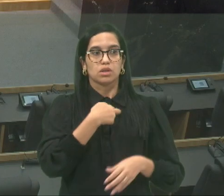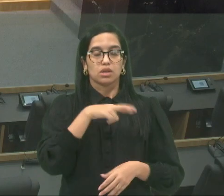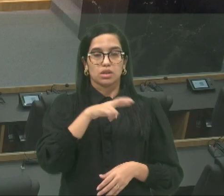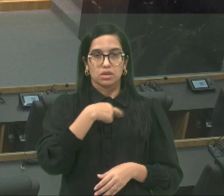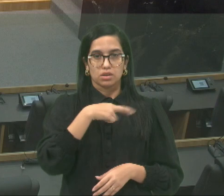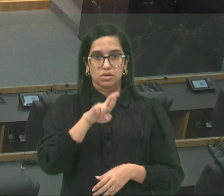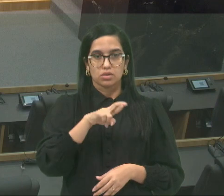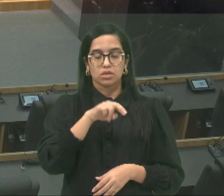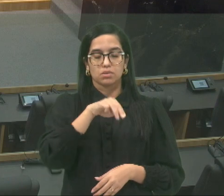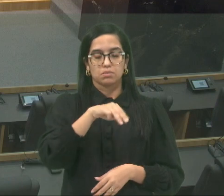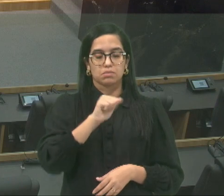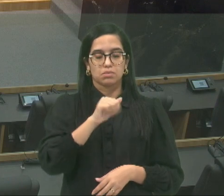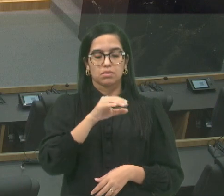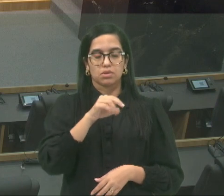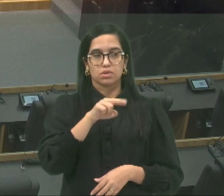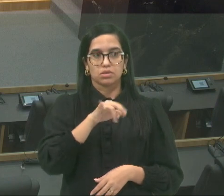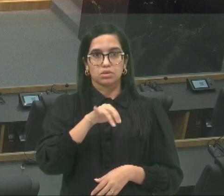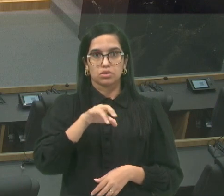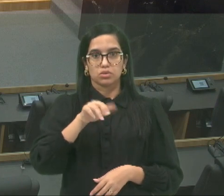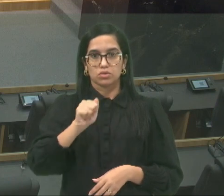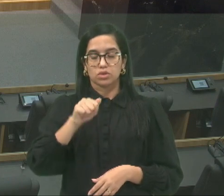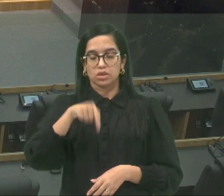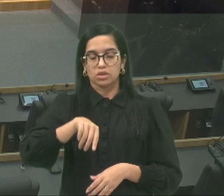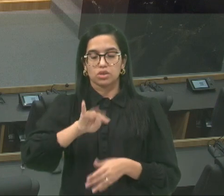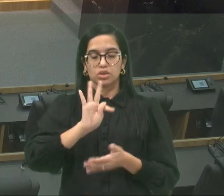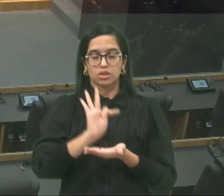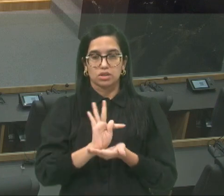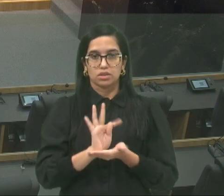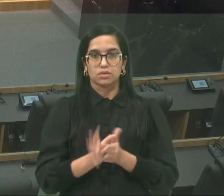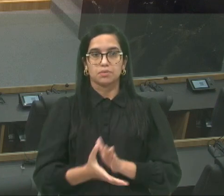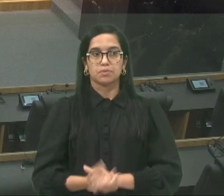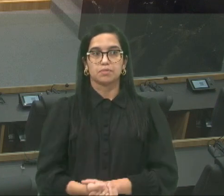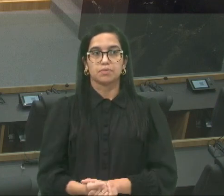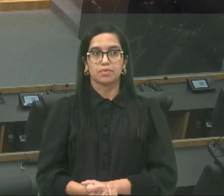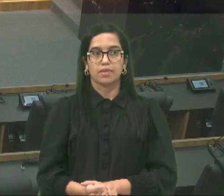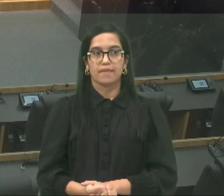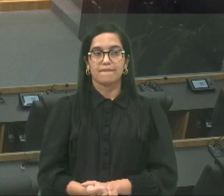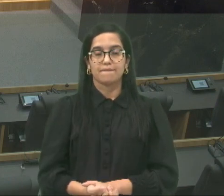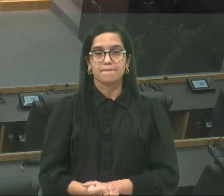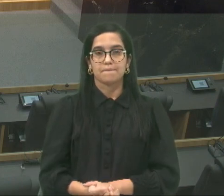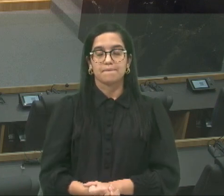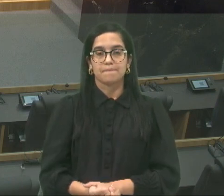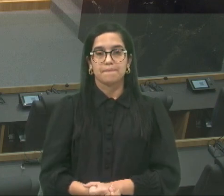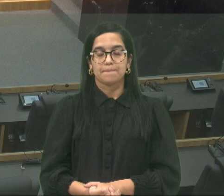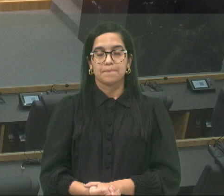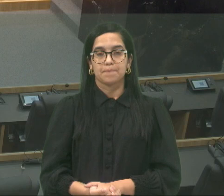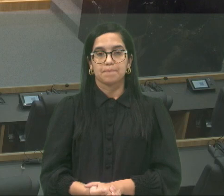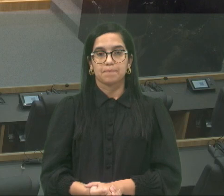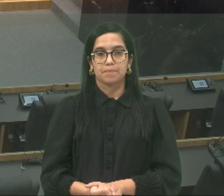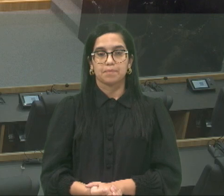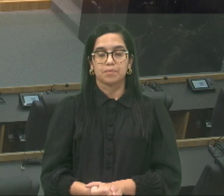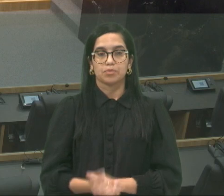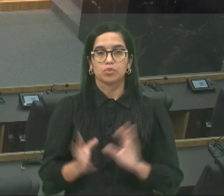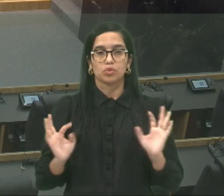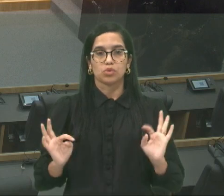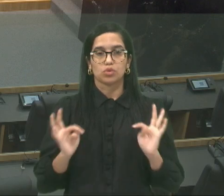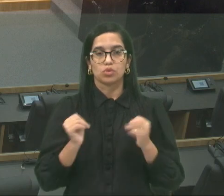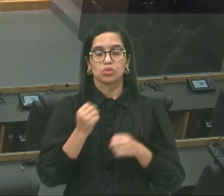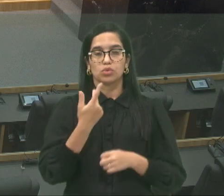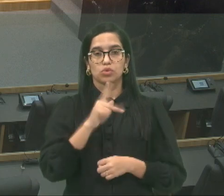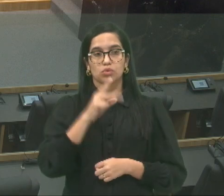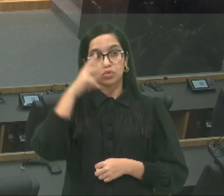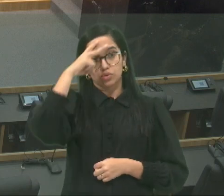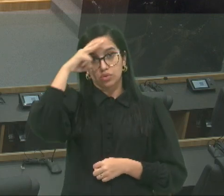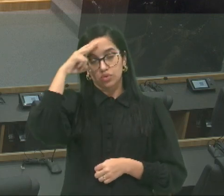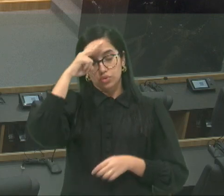e maçônica de Teresina, capital do nosso Estado. Teve em sua trajetória profissional